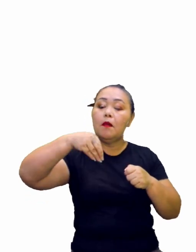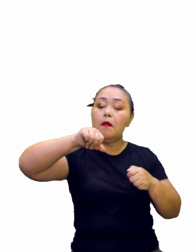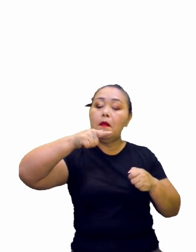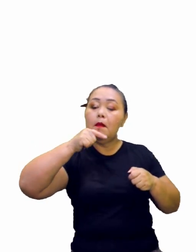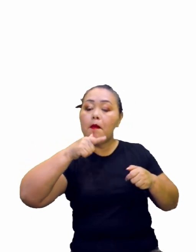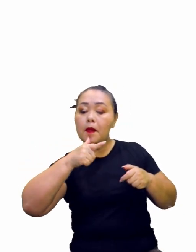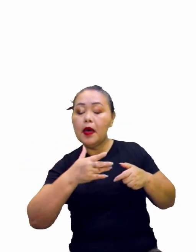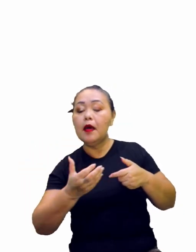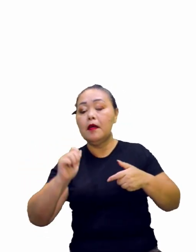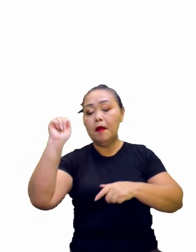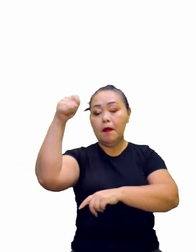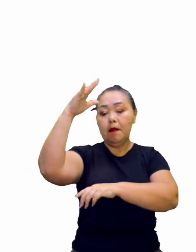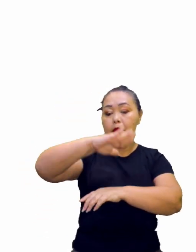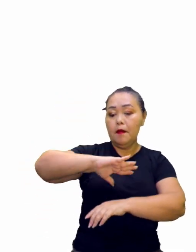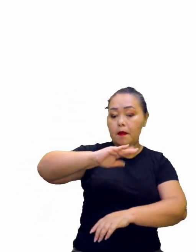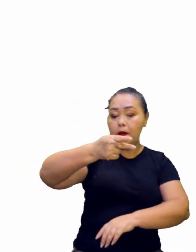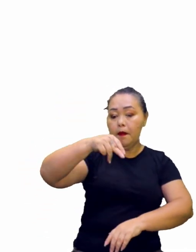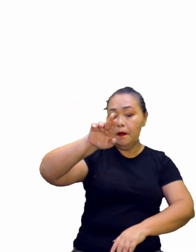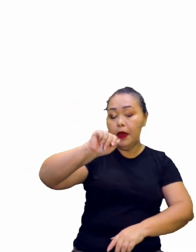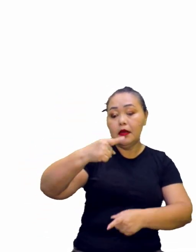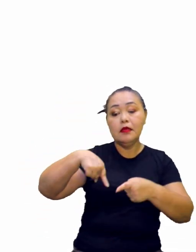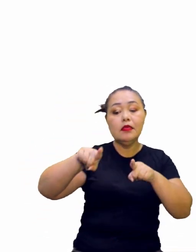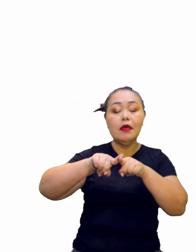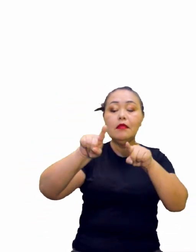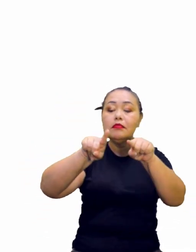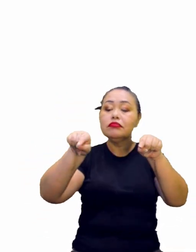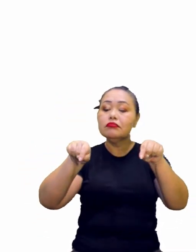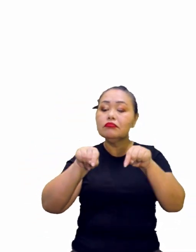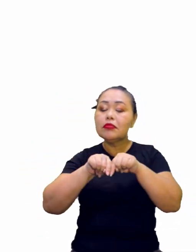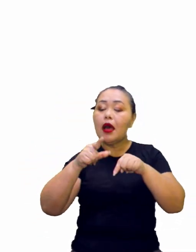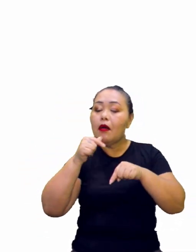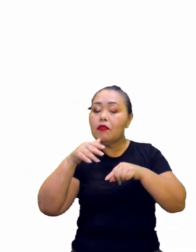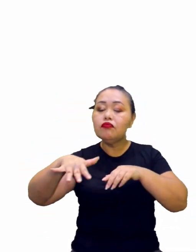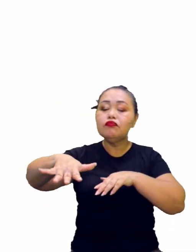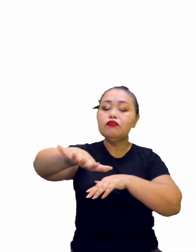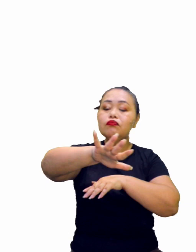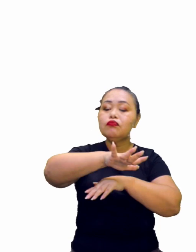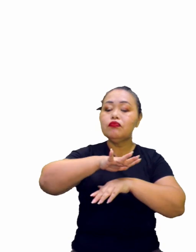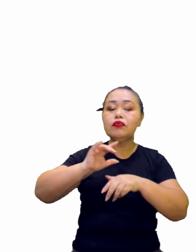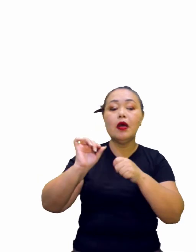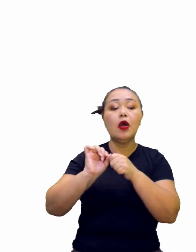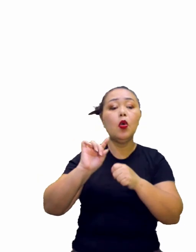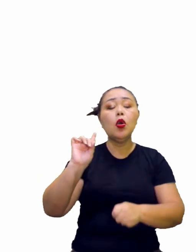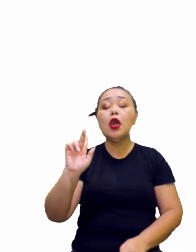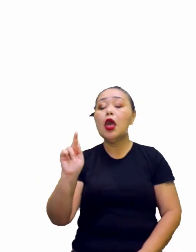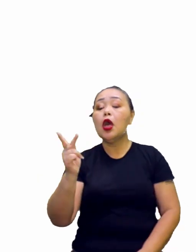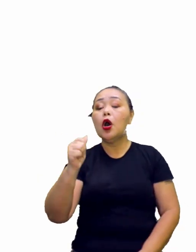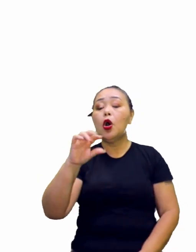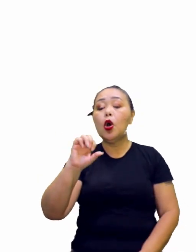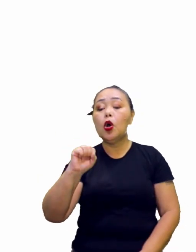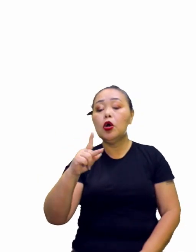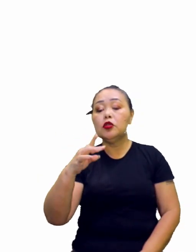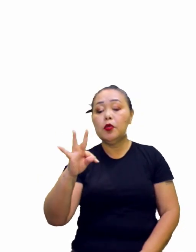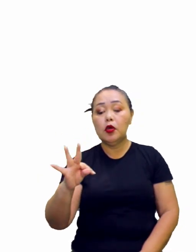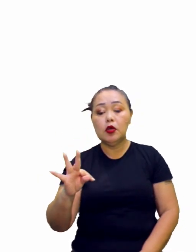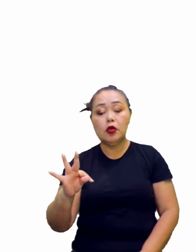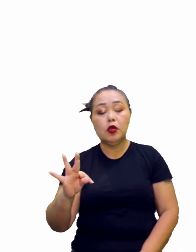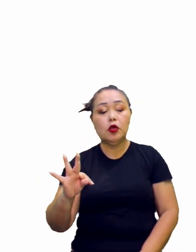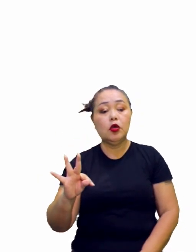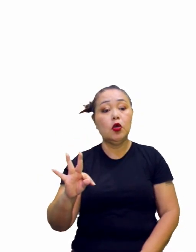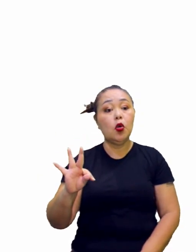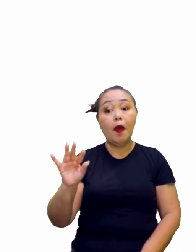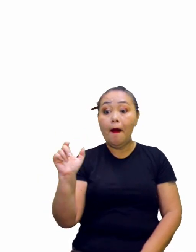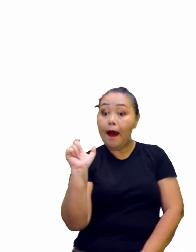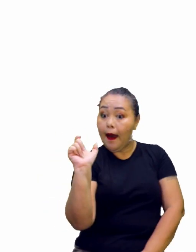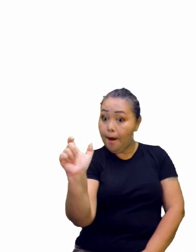e Pantanal. 6, né? O que são hotspots? Aí, ó, o